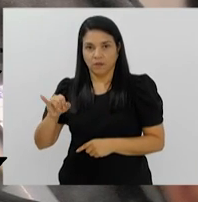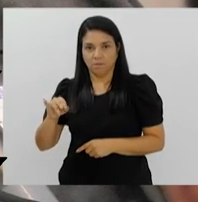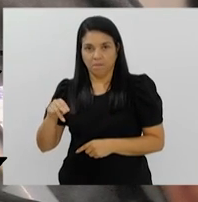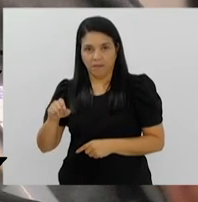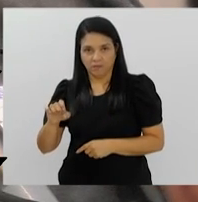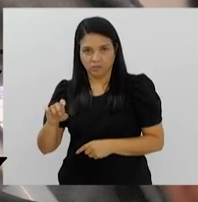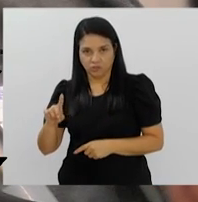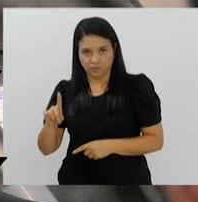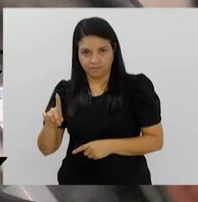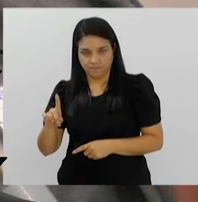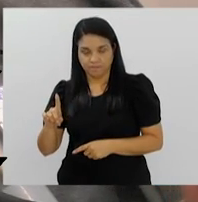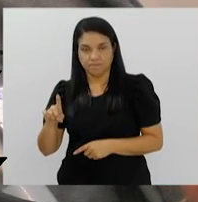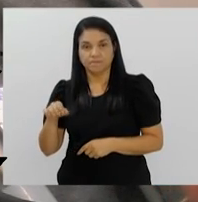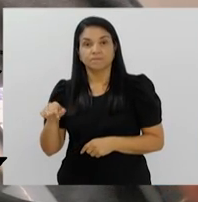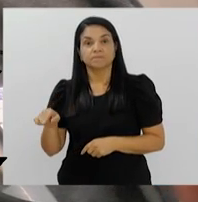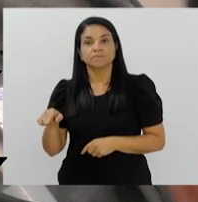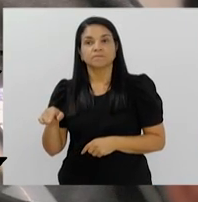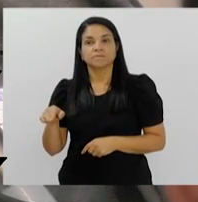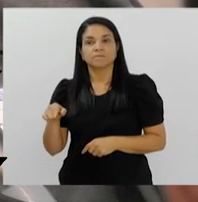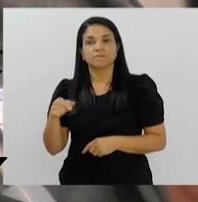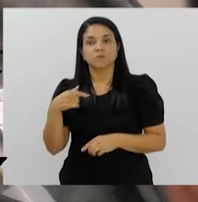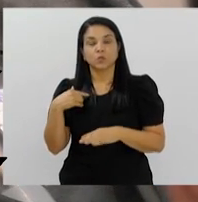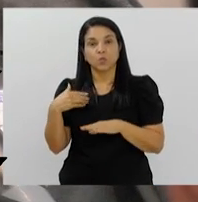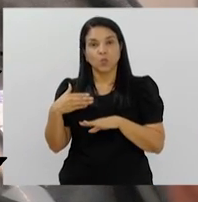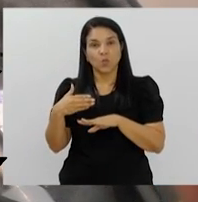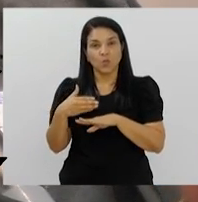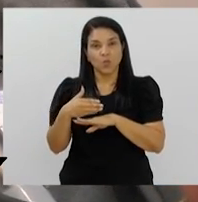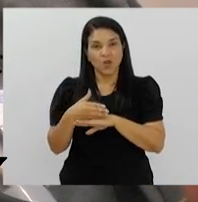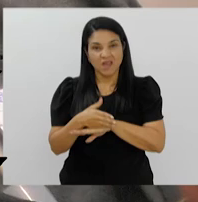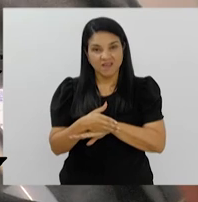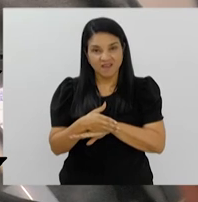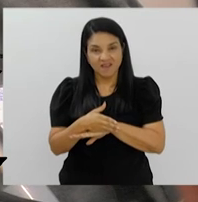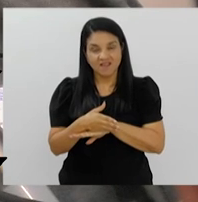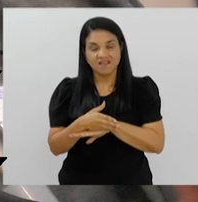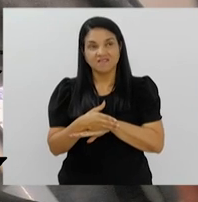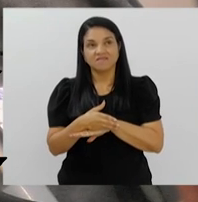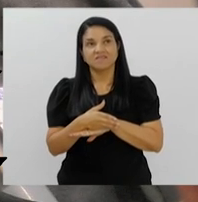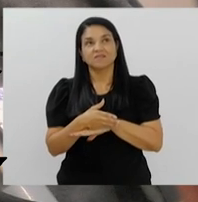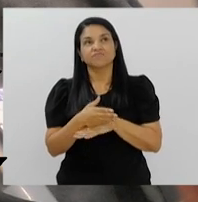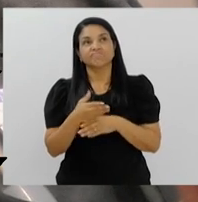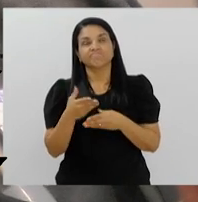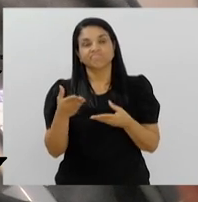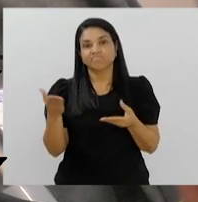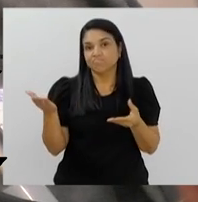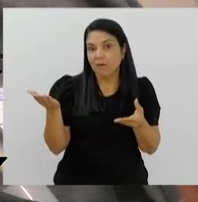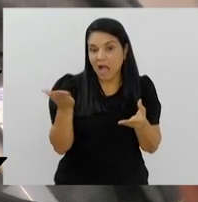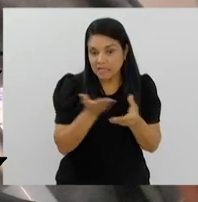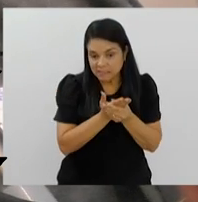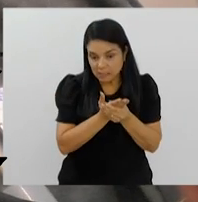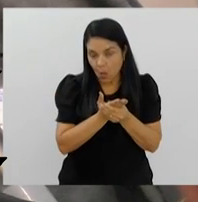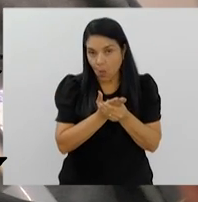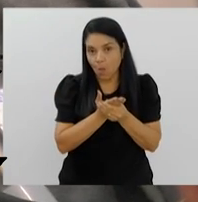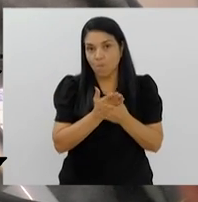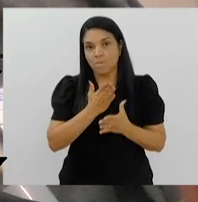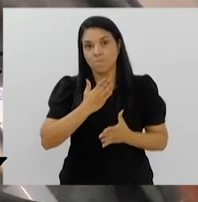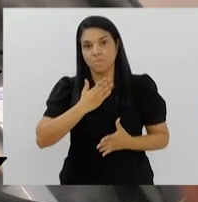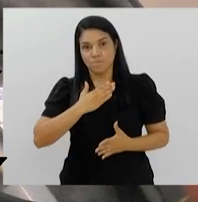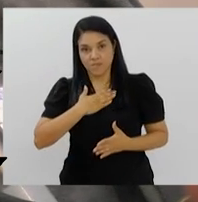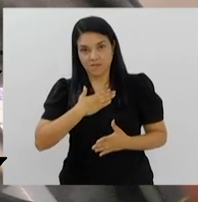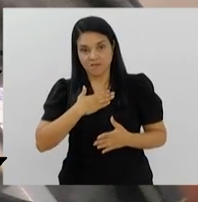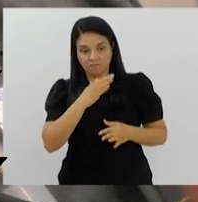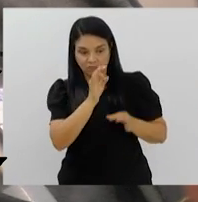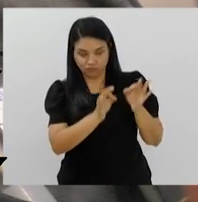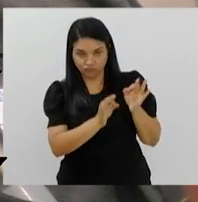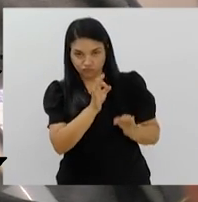isso quando eu ingressei com uma ação própria minha